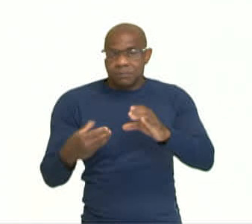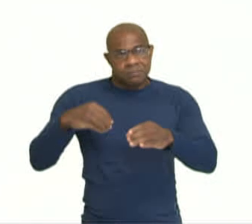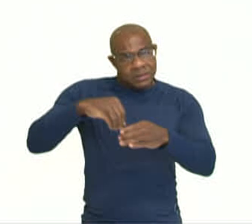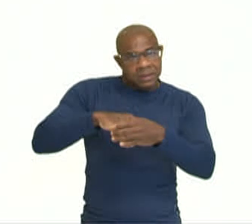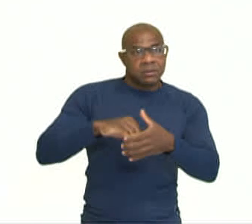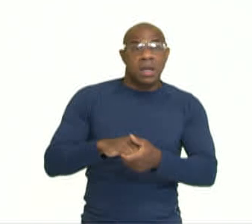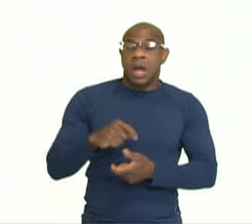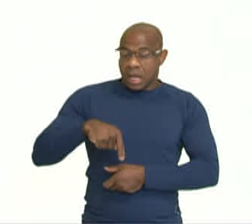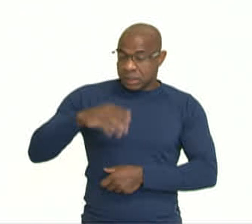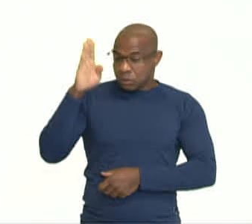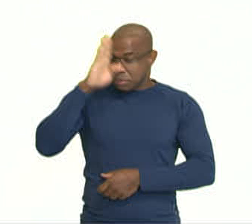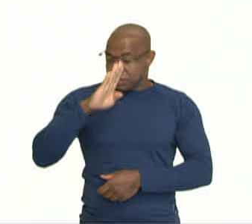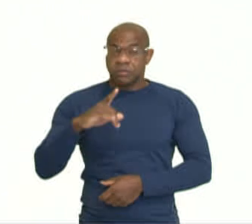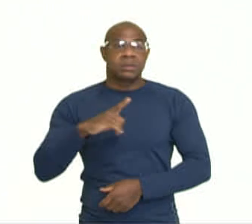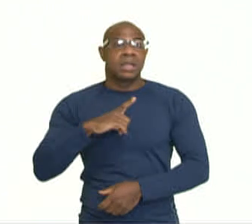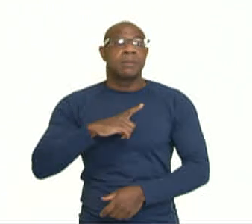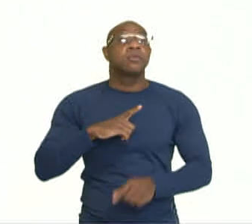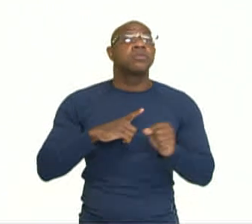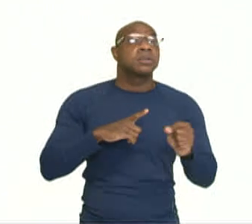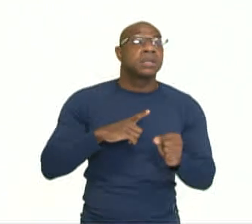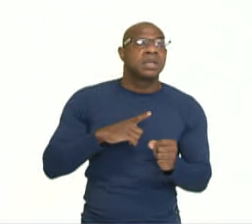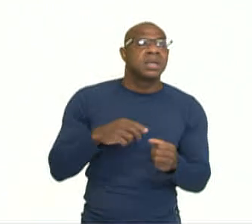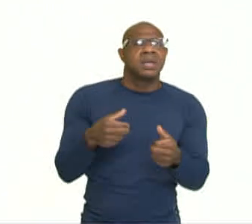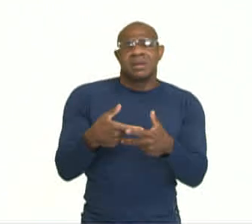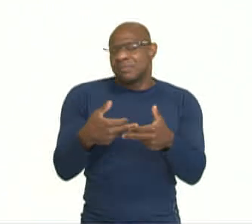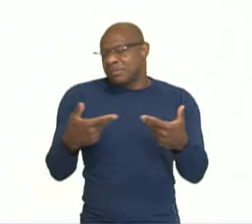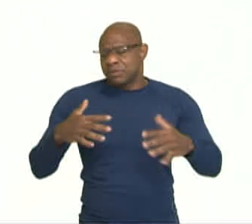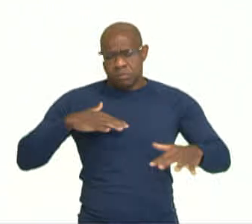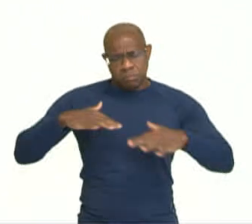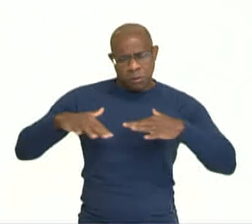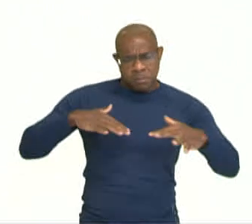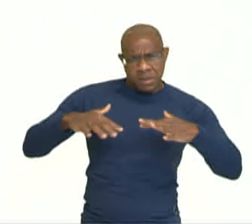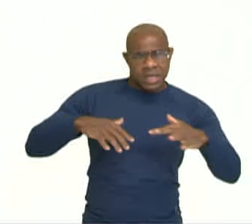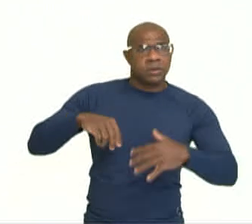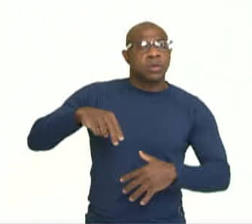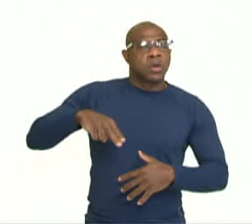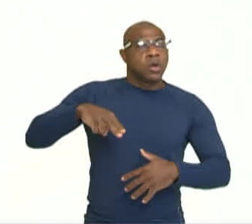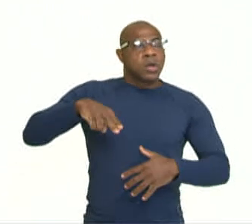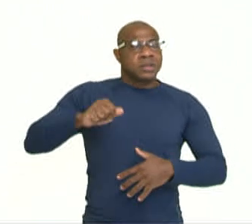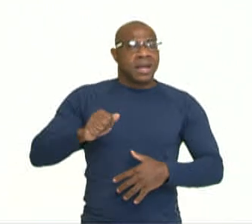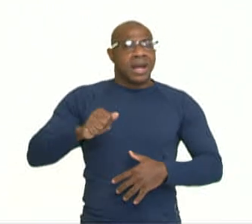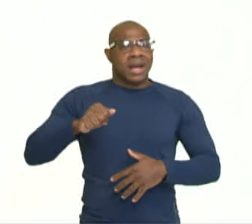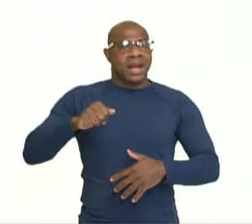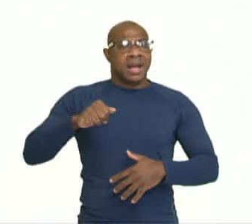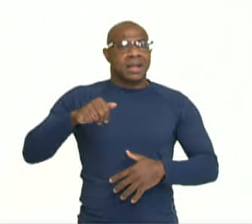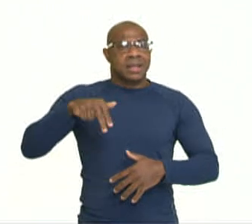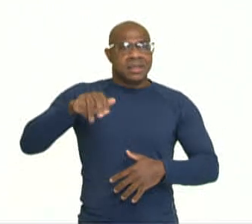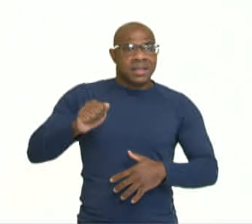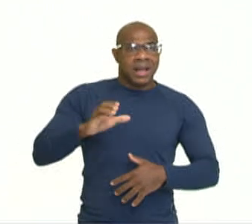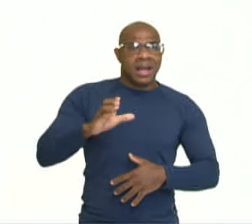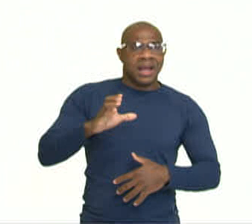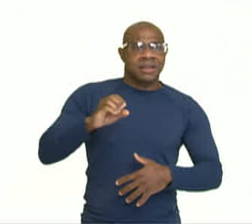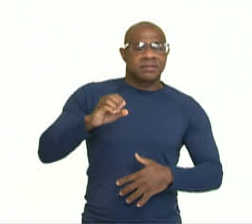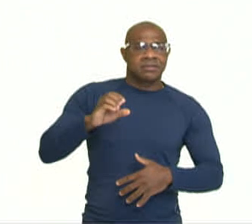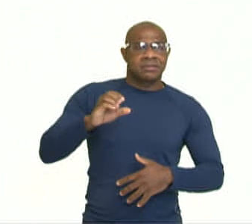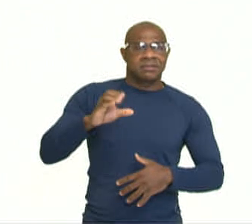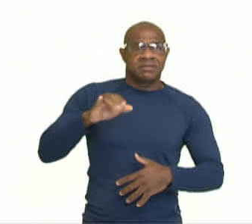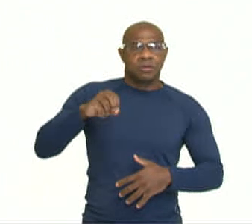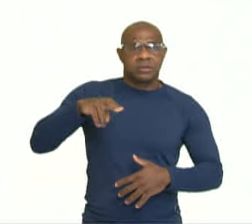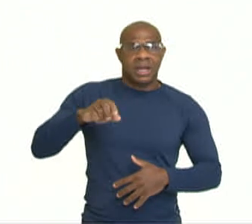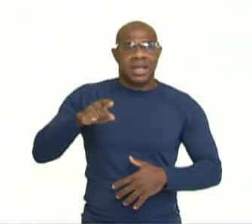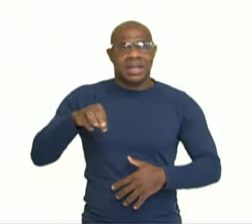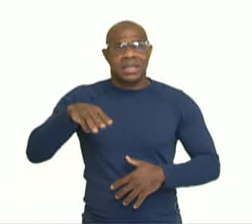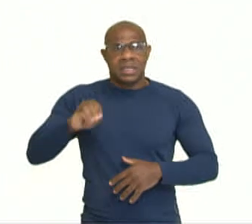No Brasil, nós temos um levante desse movimento nacionalista de união baseado em alguns governos, então nós podemos fazer